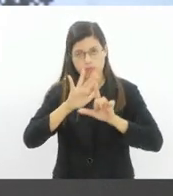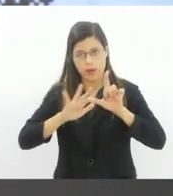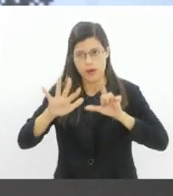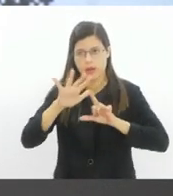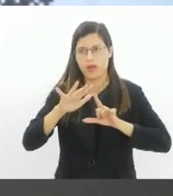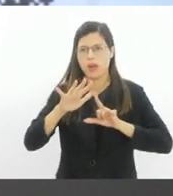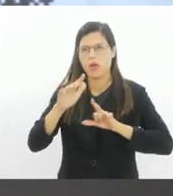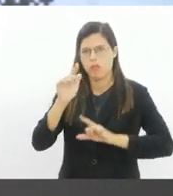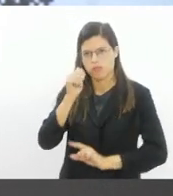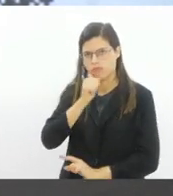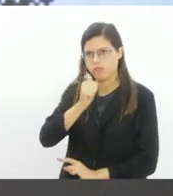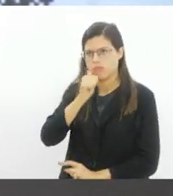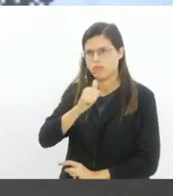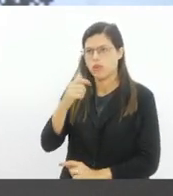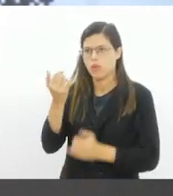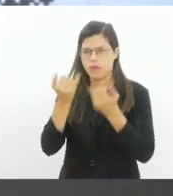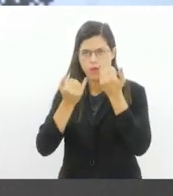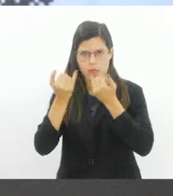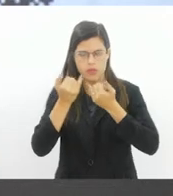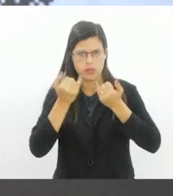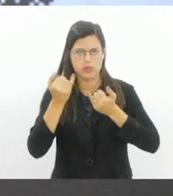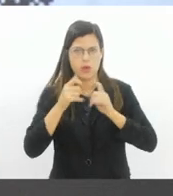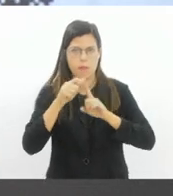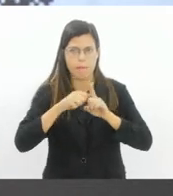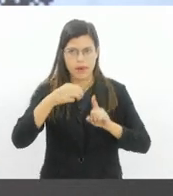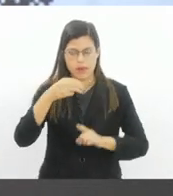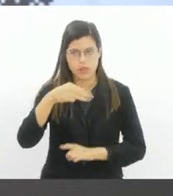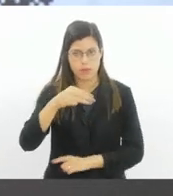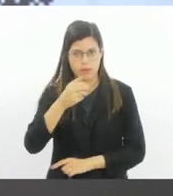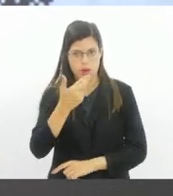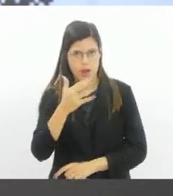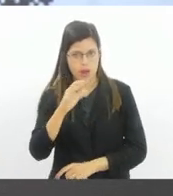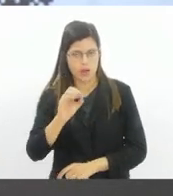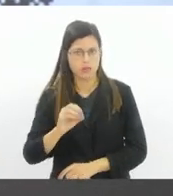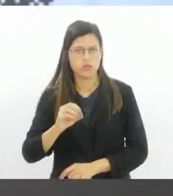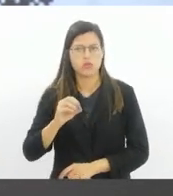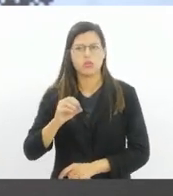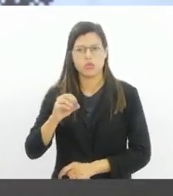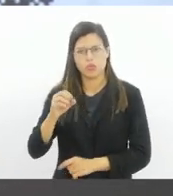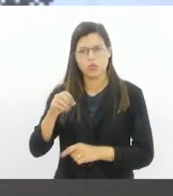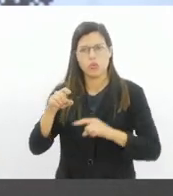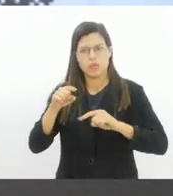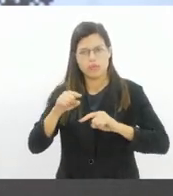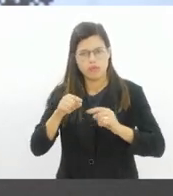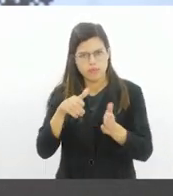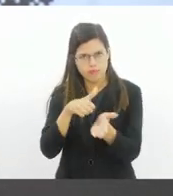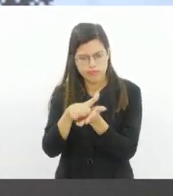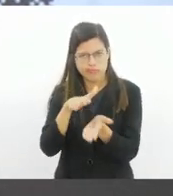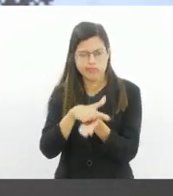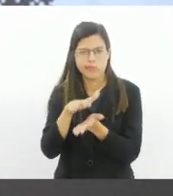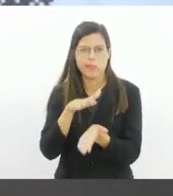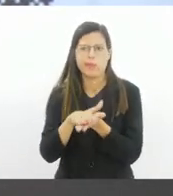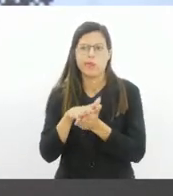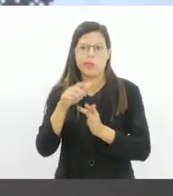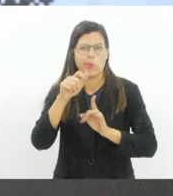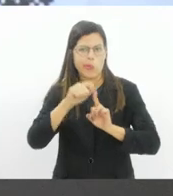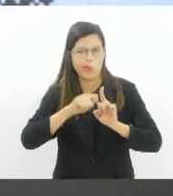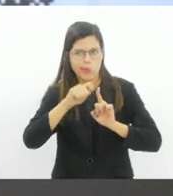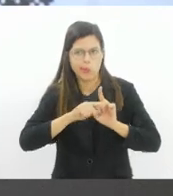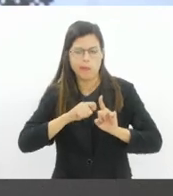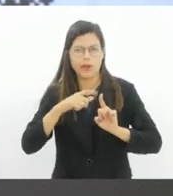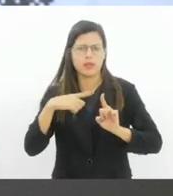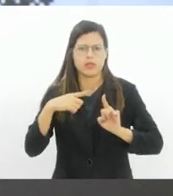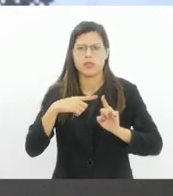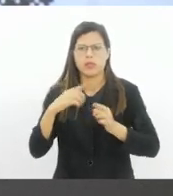essas informações. Em março, nós lançamos uma ferramenta que é atualizada mensalmente com